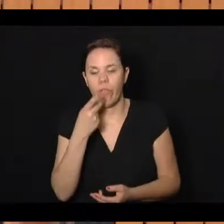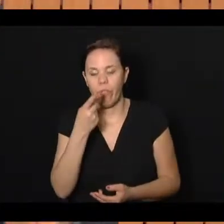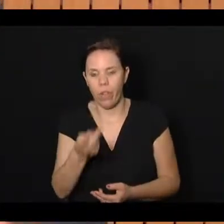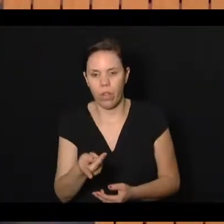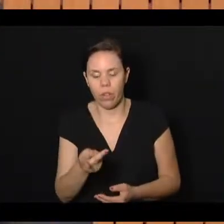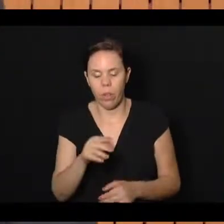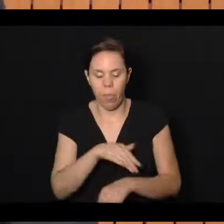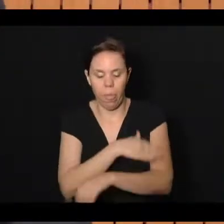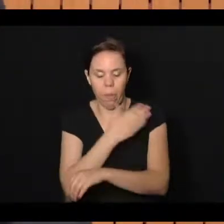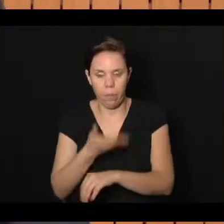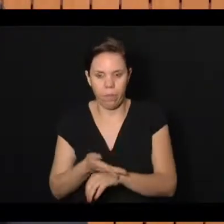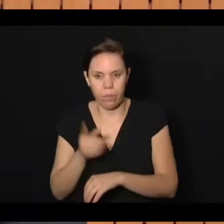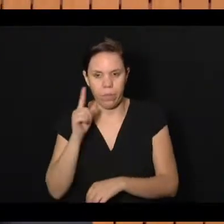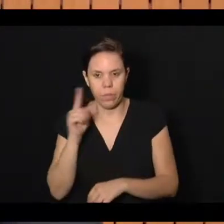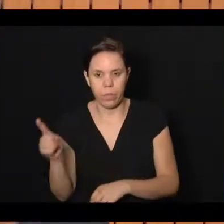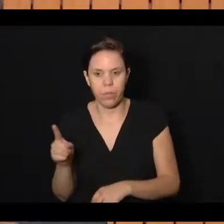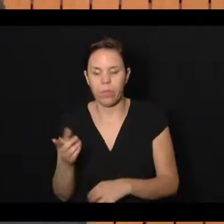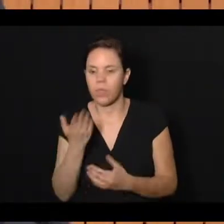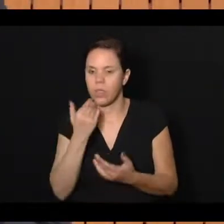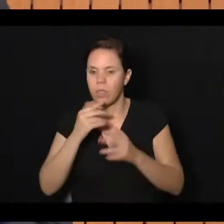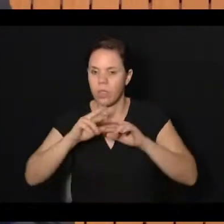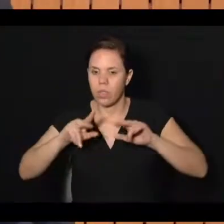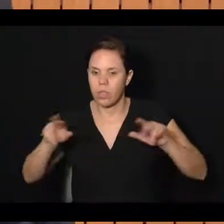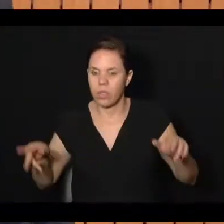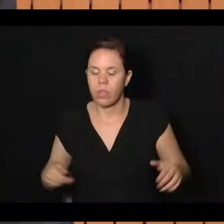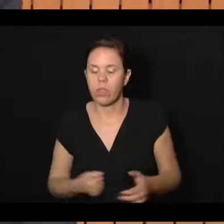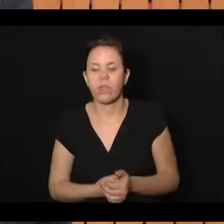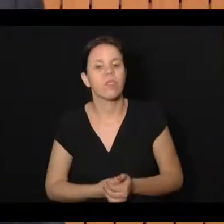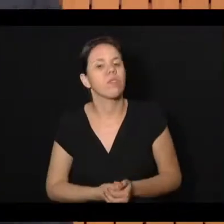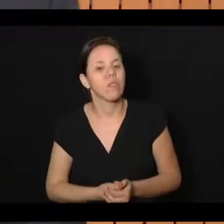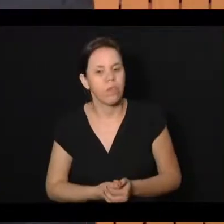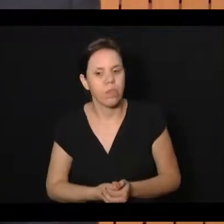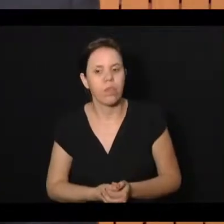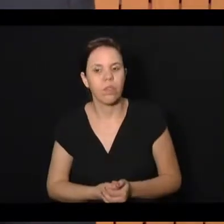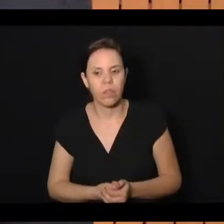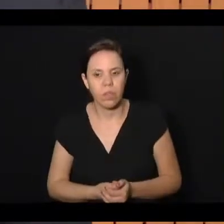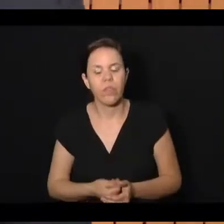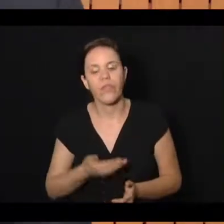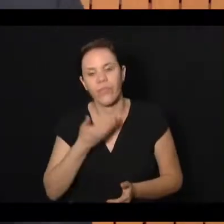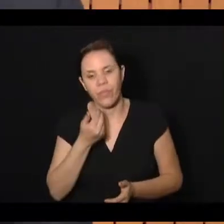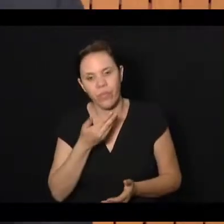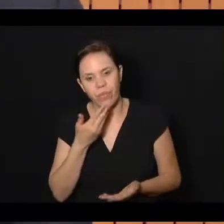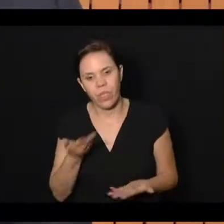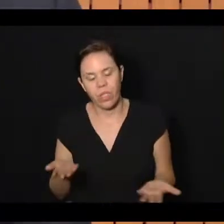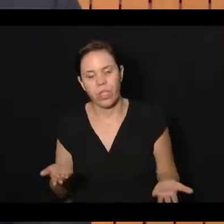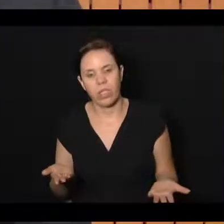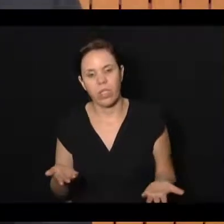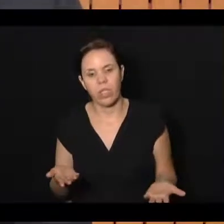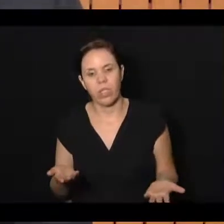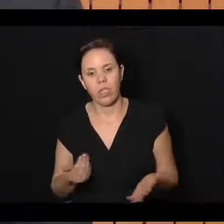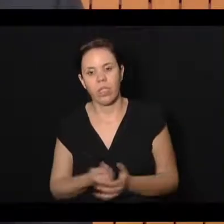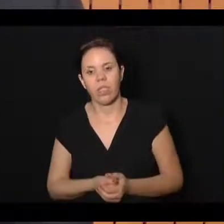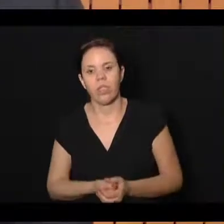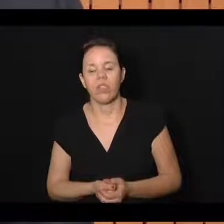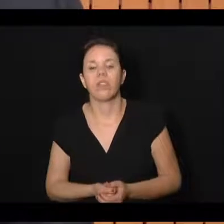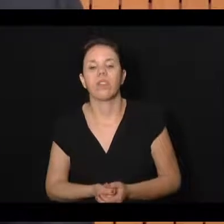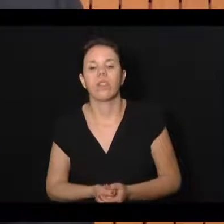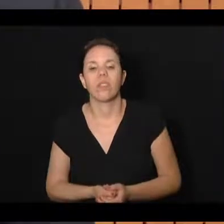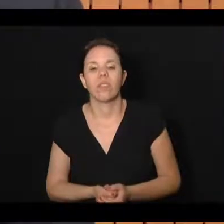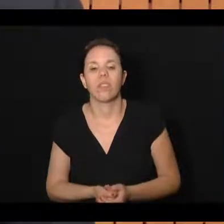a questão dos alimentos é uma concentração de alimentos que facilita assim como